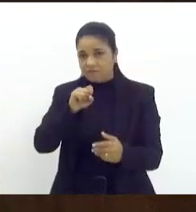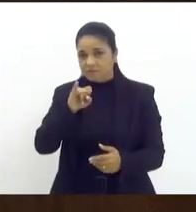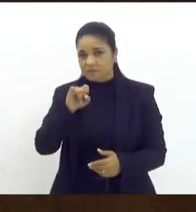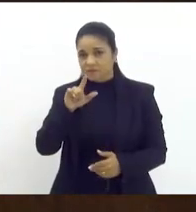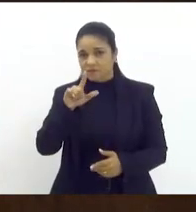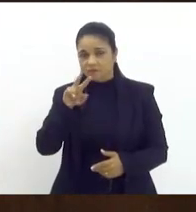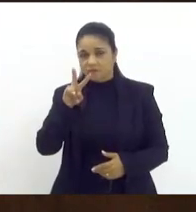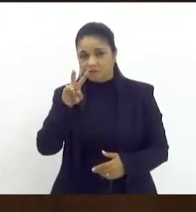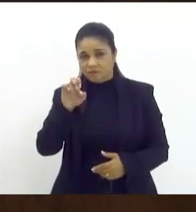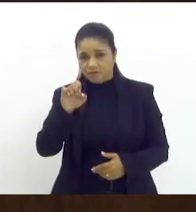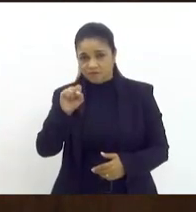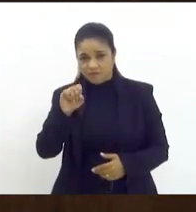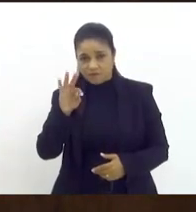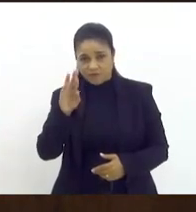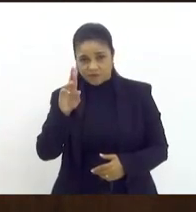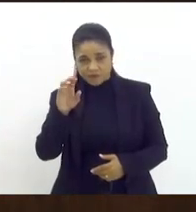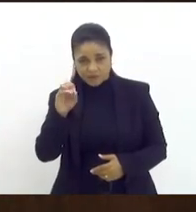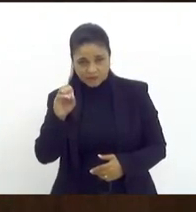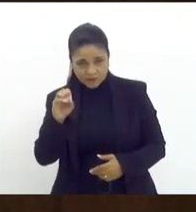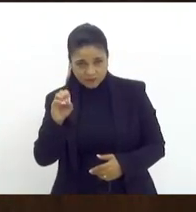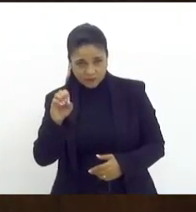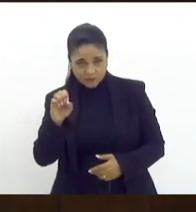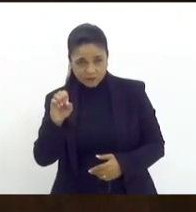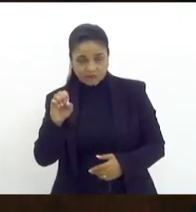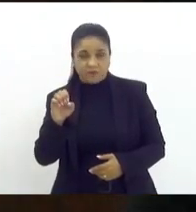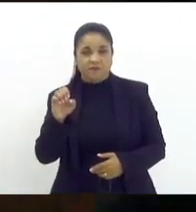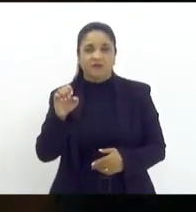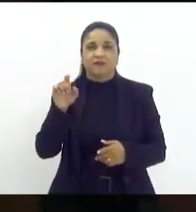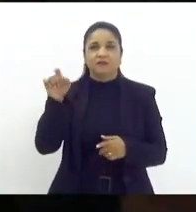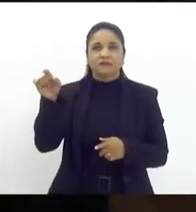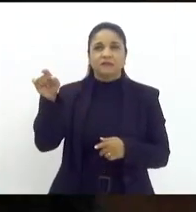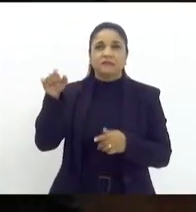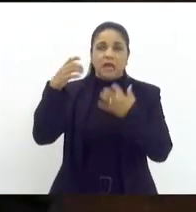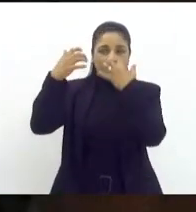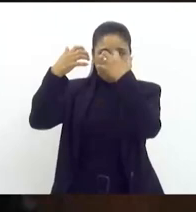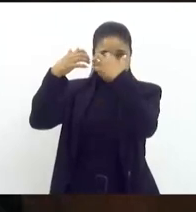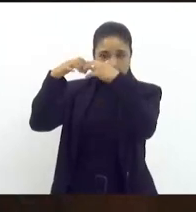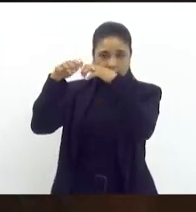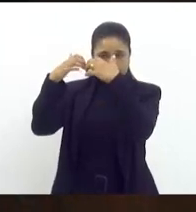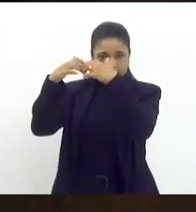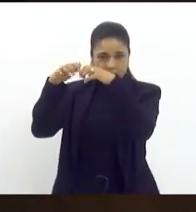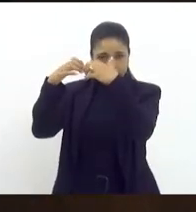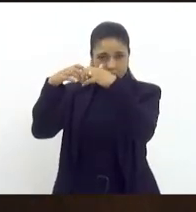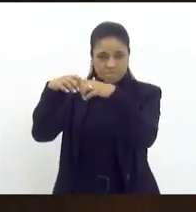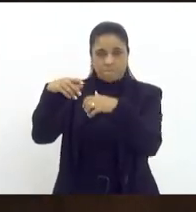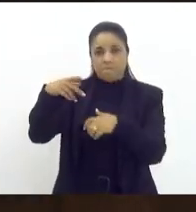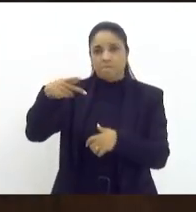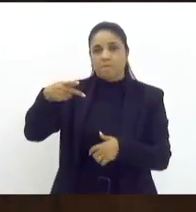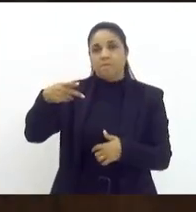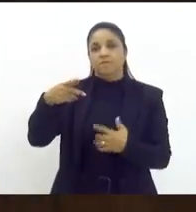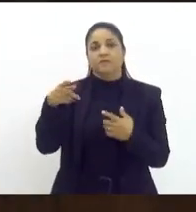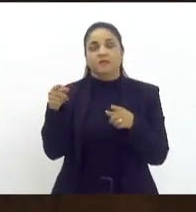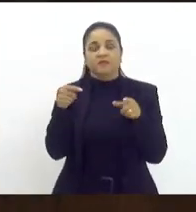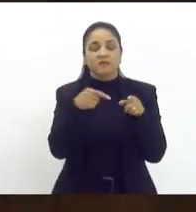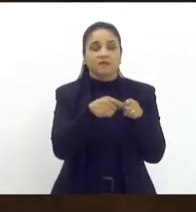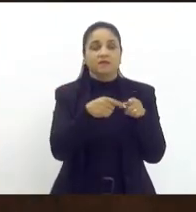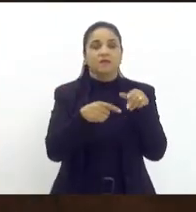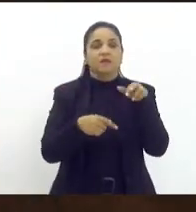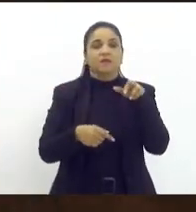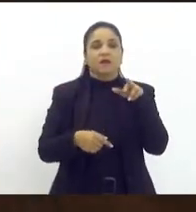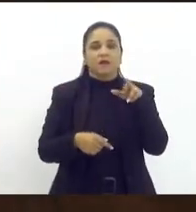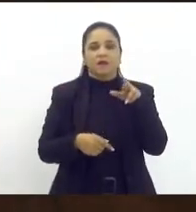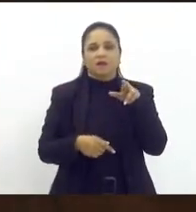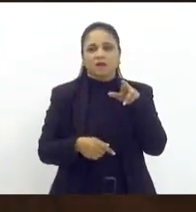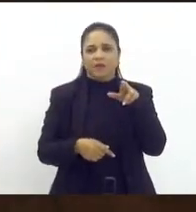biodiversidade entre a apa Petrópolis que é Federal e a review Tinguá que tá aqui na